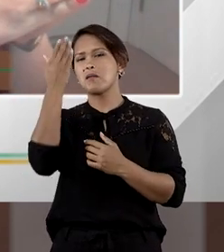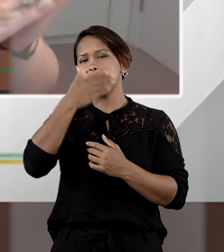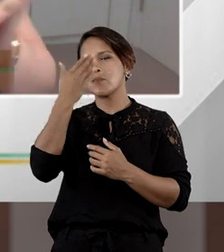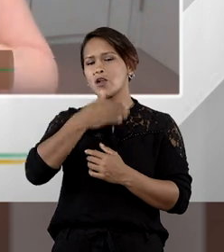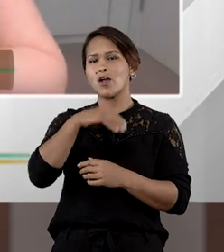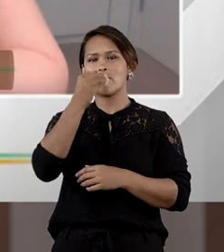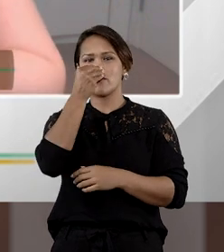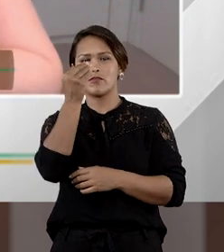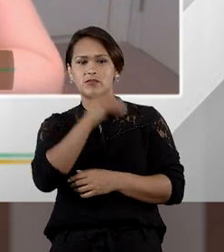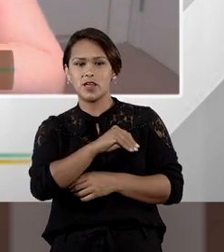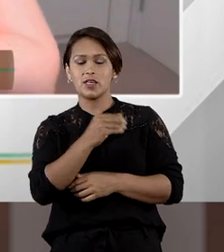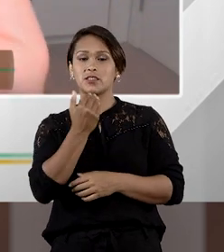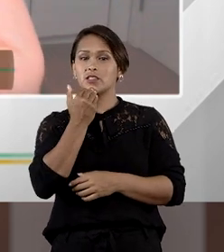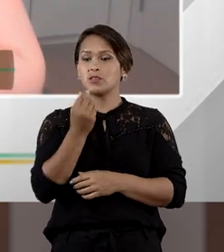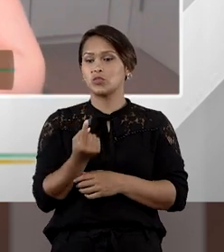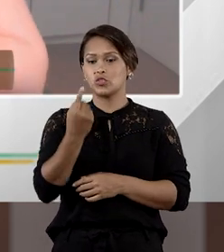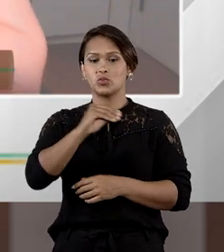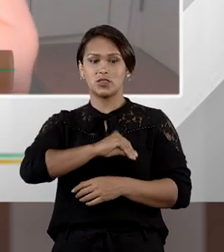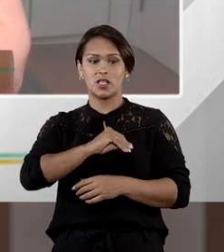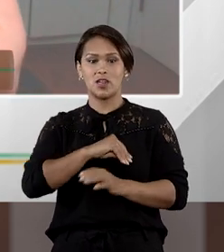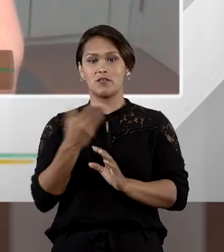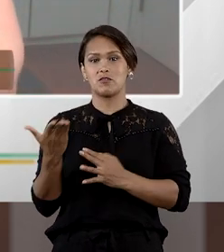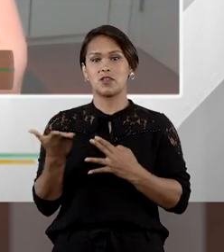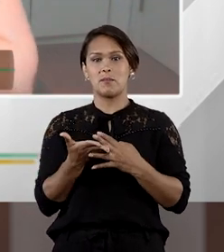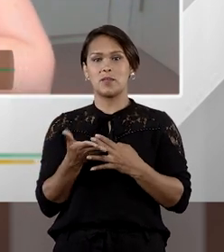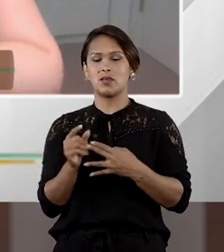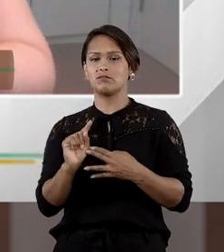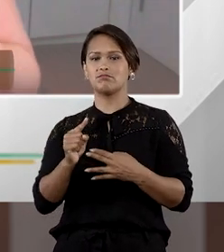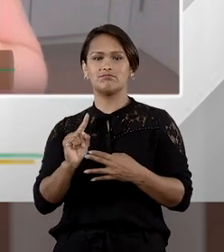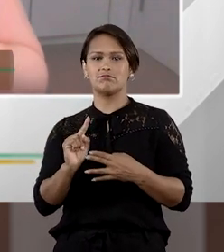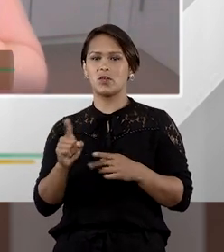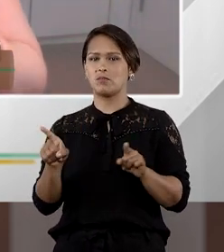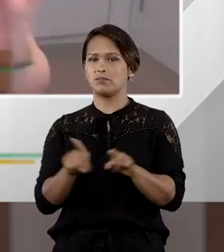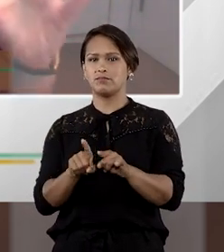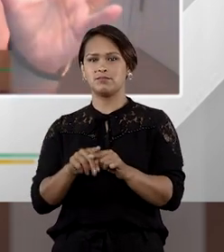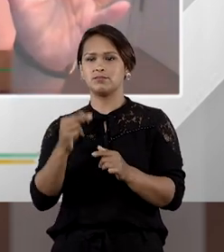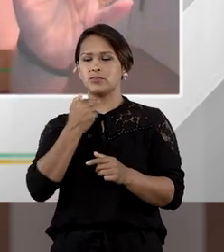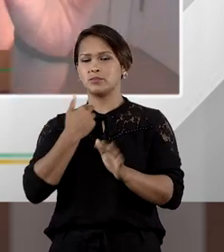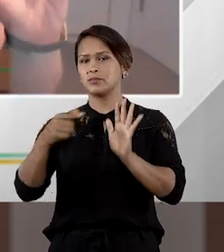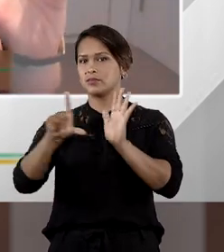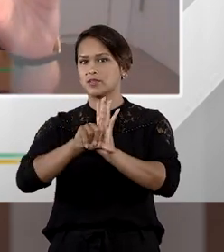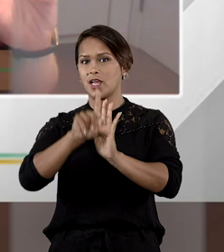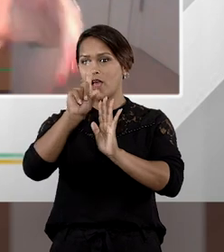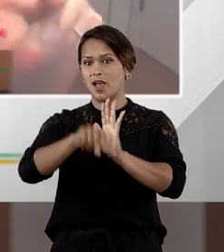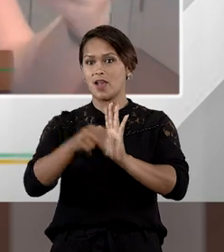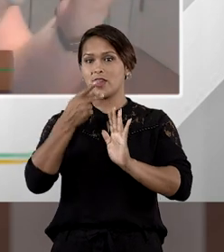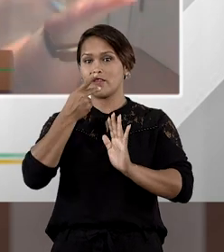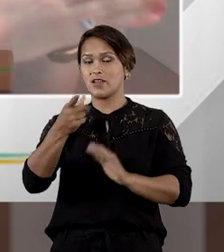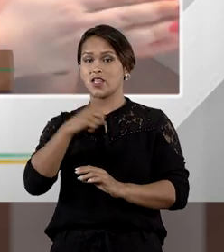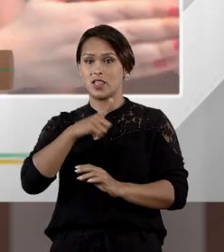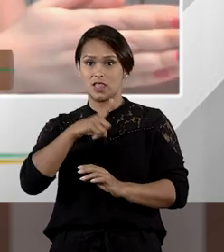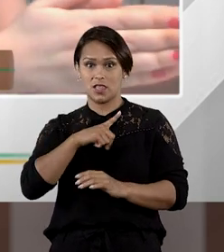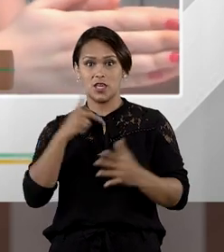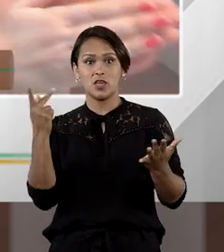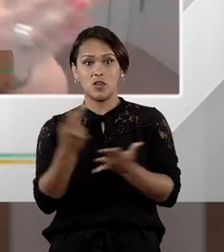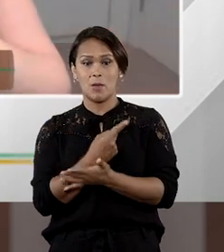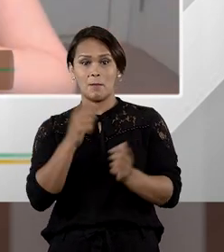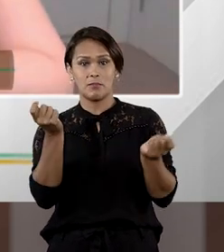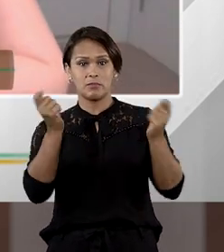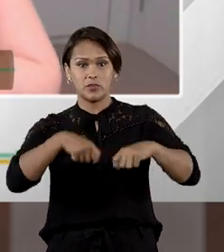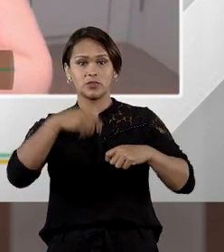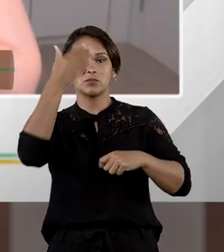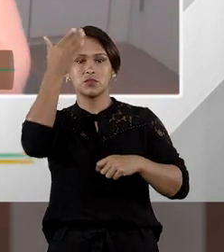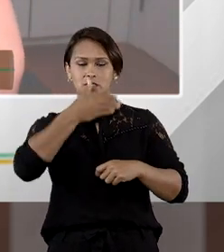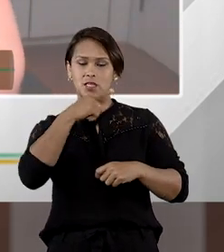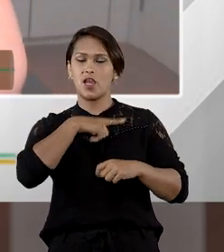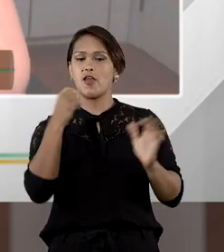fracos, então ela pediu um salário mínimo, eu vou dar meio salário mínimo. E isso, na verdade, não está na lei. A lei fala, havendo indícios,